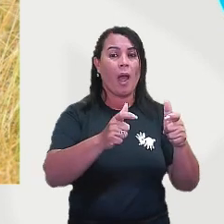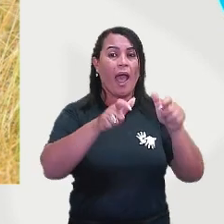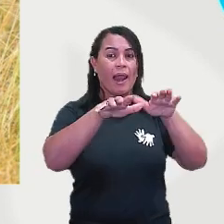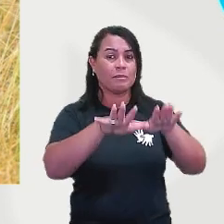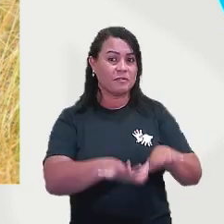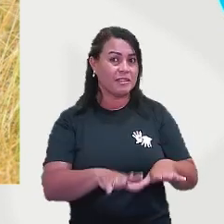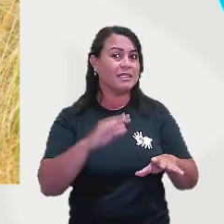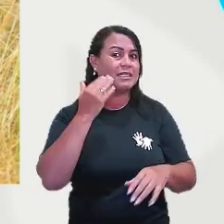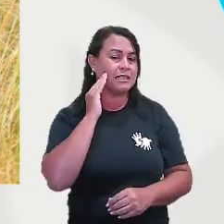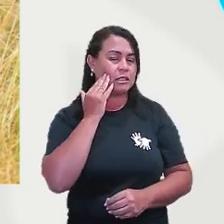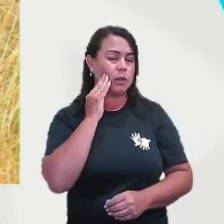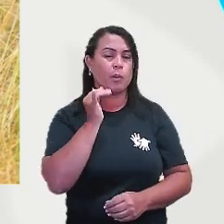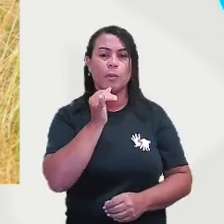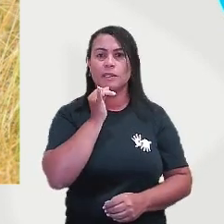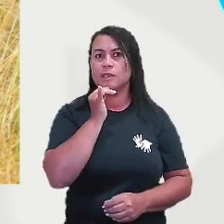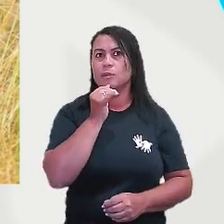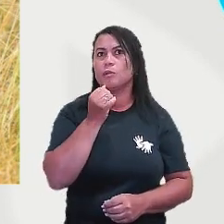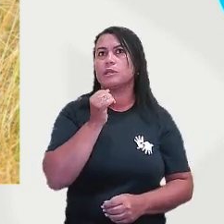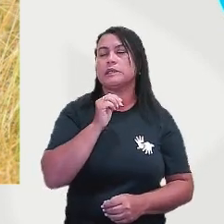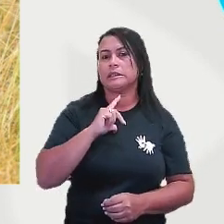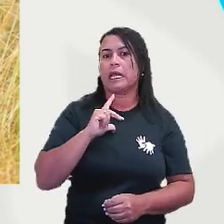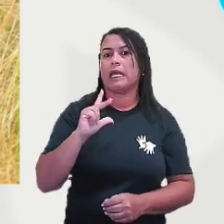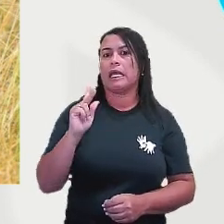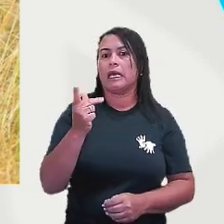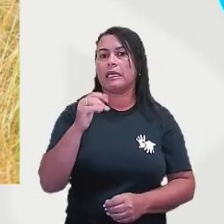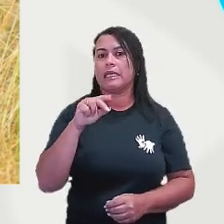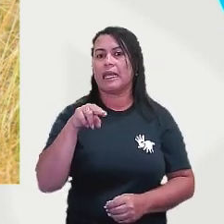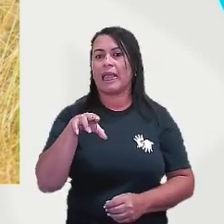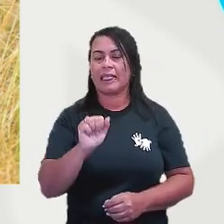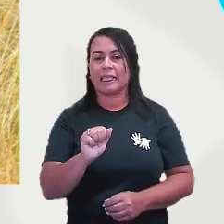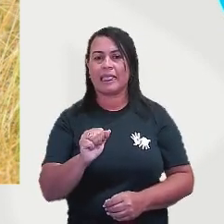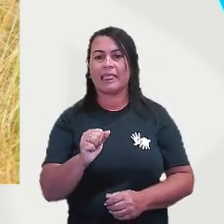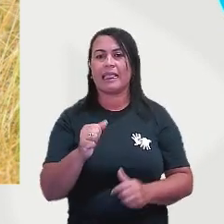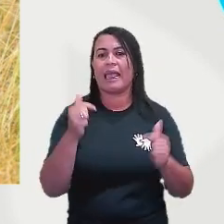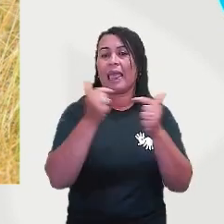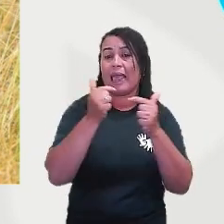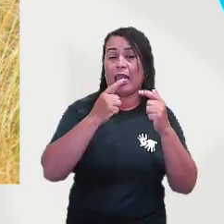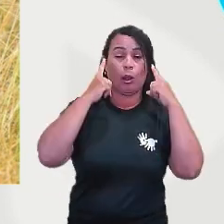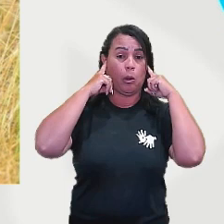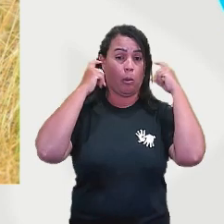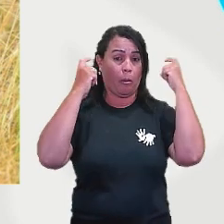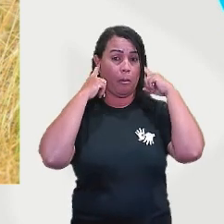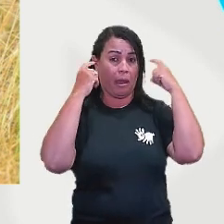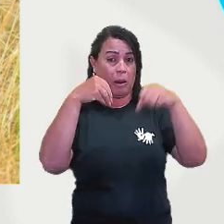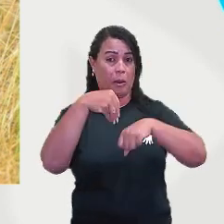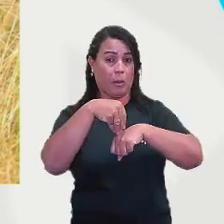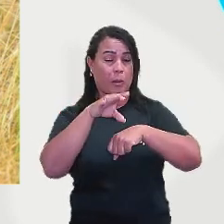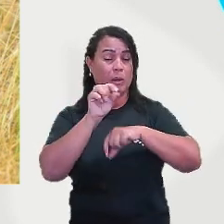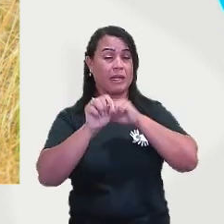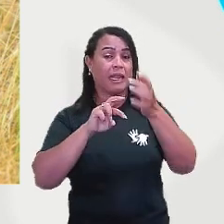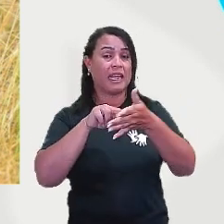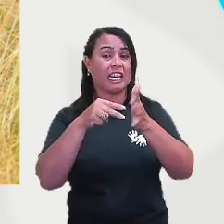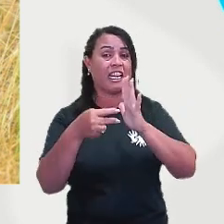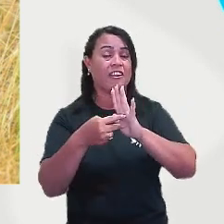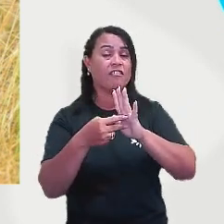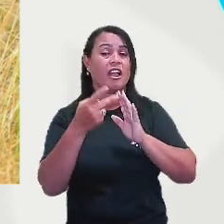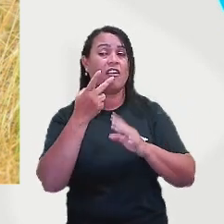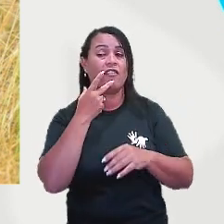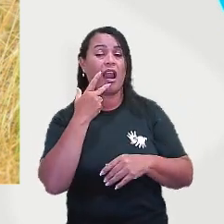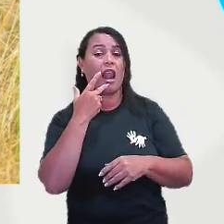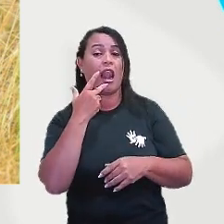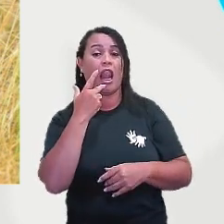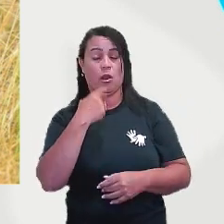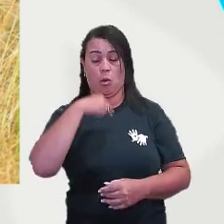estão. Isso quer dizer que onde elas estão sorrindo ou emitindo seus sons, elas estão dizendo ali que elas